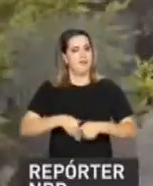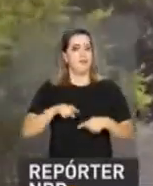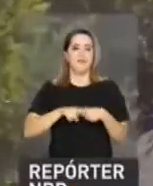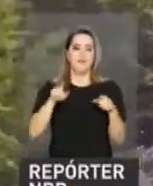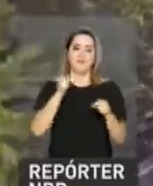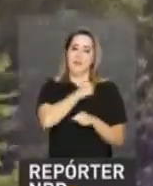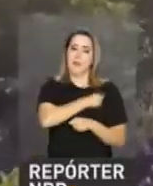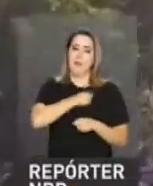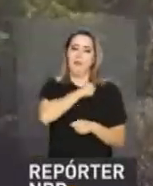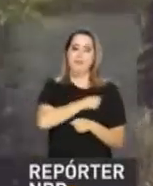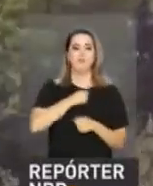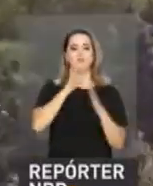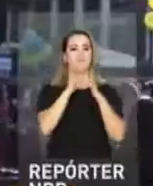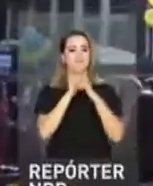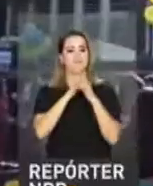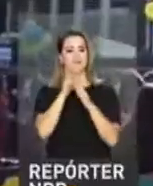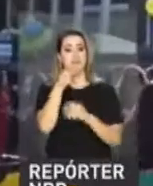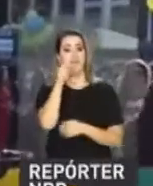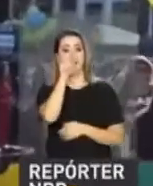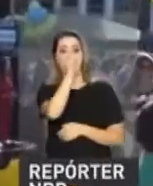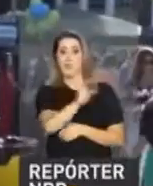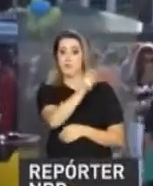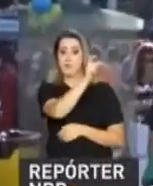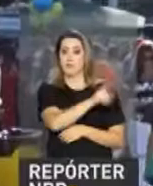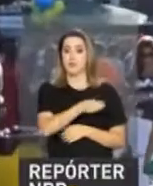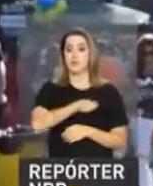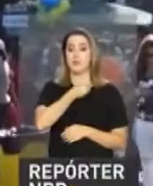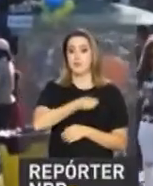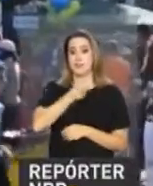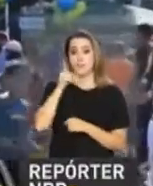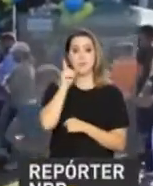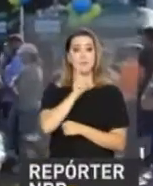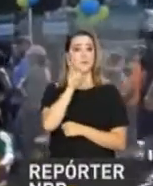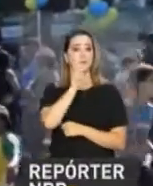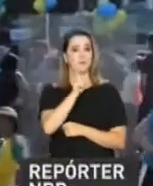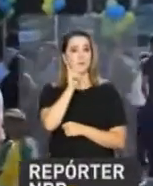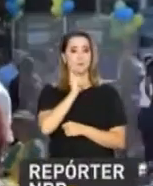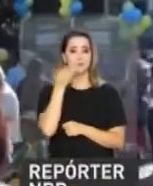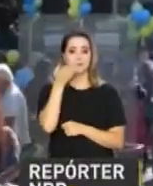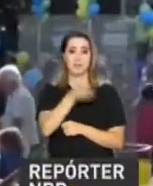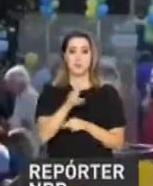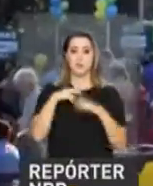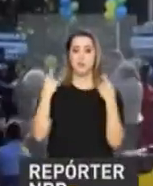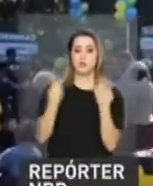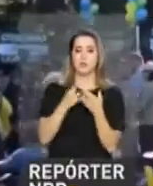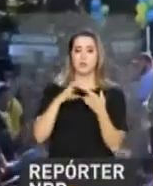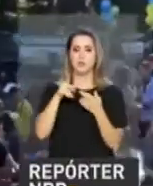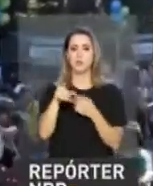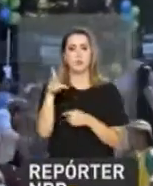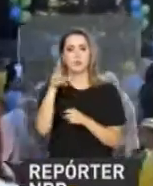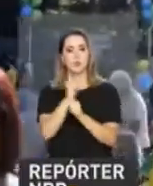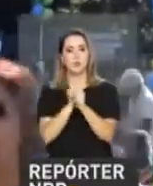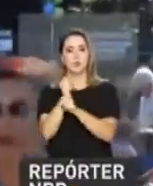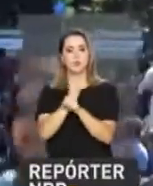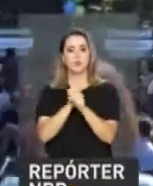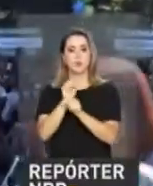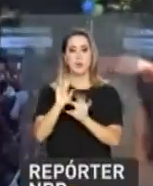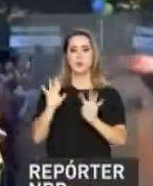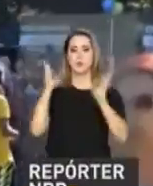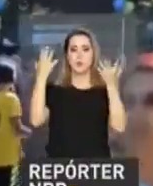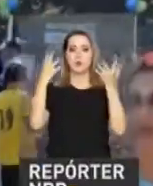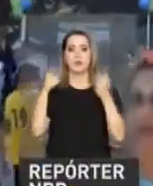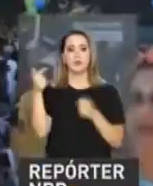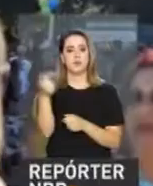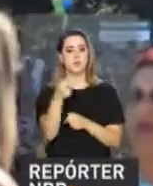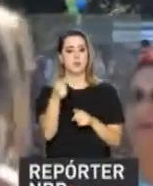de casa. Que o digam estes brasileiros que moram nos Estados Unidos e se reúnem todos os anos para comemorar